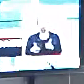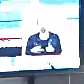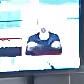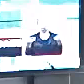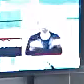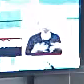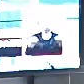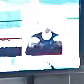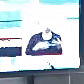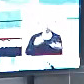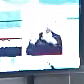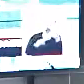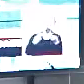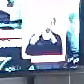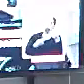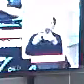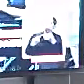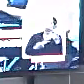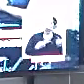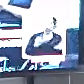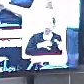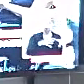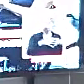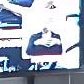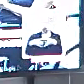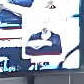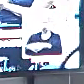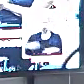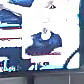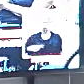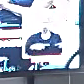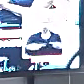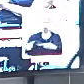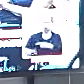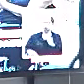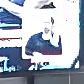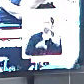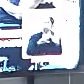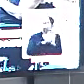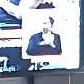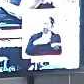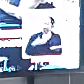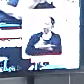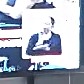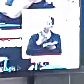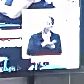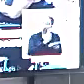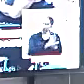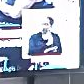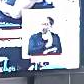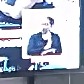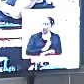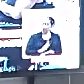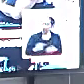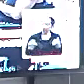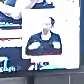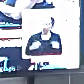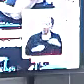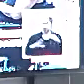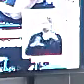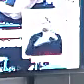a aos ao às comissões né de políticos as leis foram aprovadas né elas precisam ser implementadas